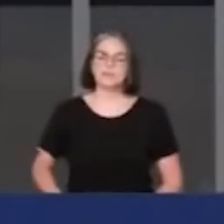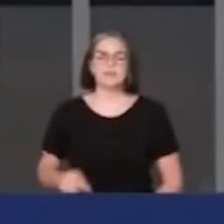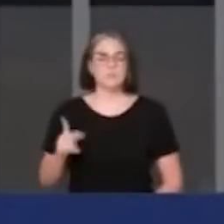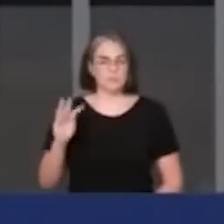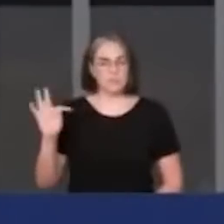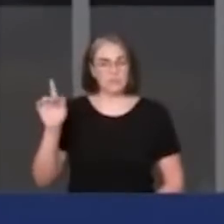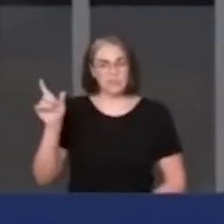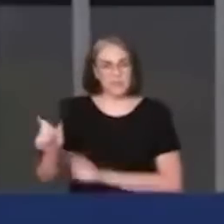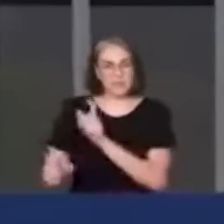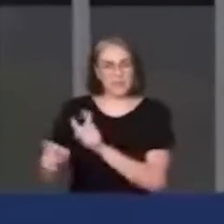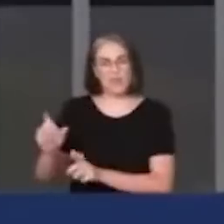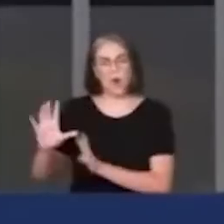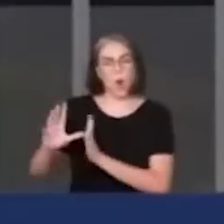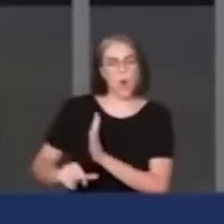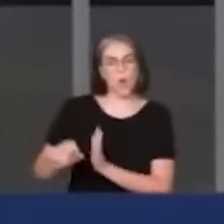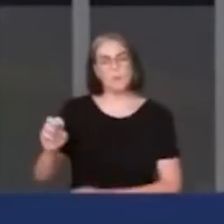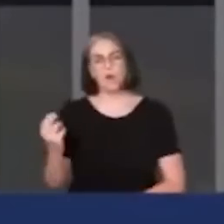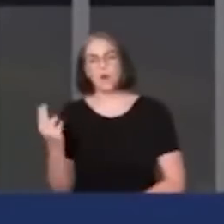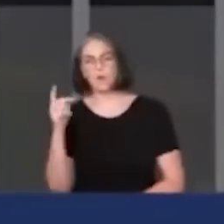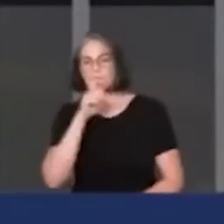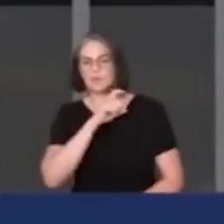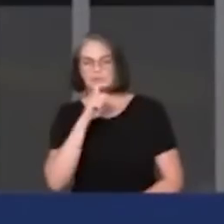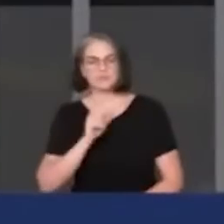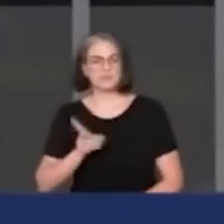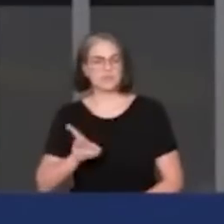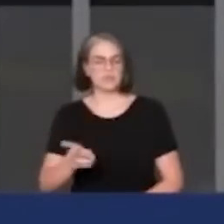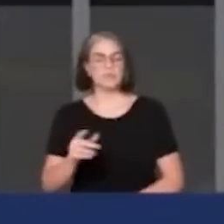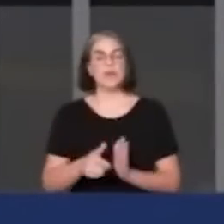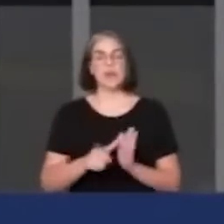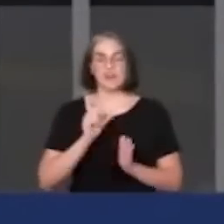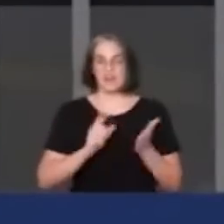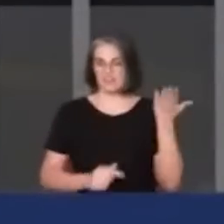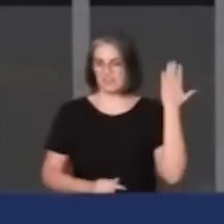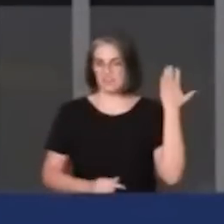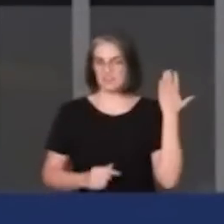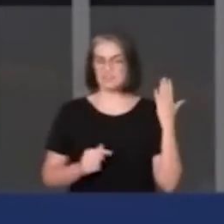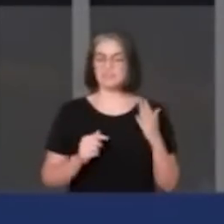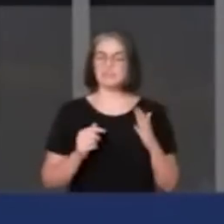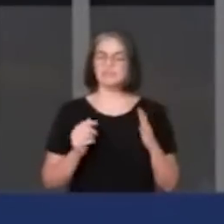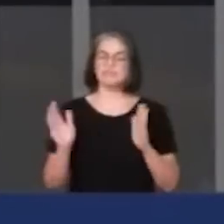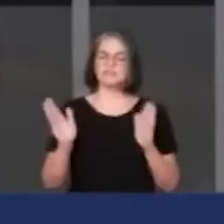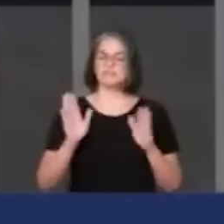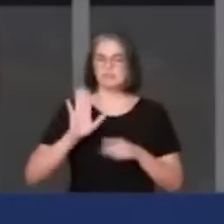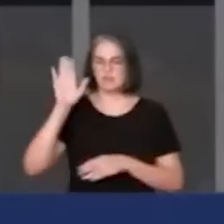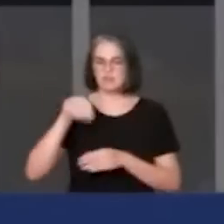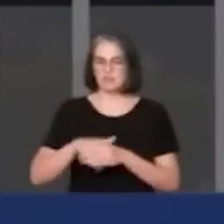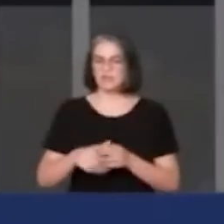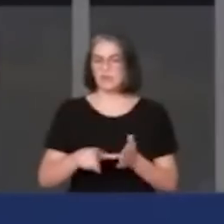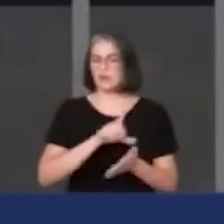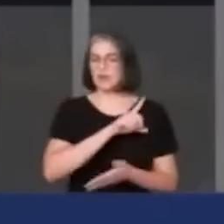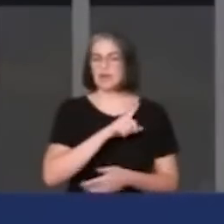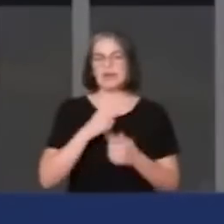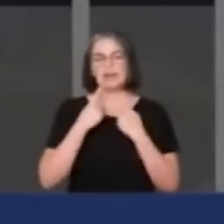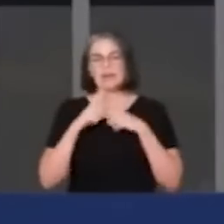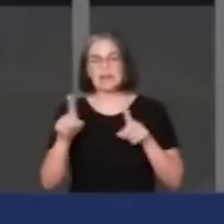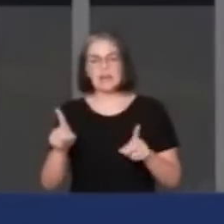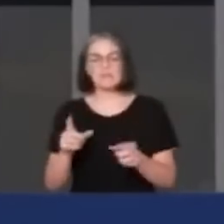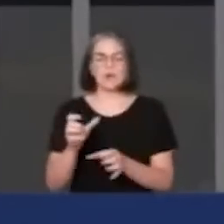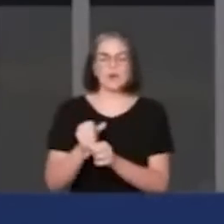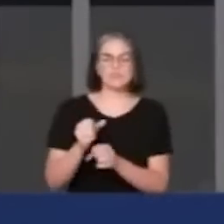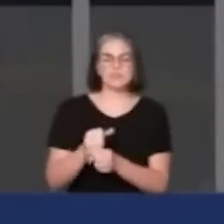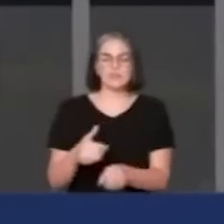mentindo. Antes das eleições a gente viu aqui uma crítica muito forte ao chamado orçamento secreto. As emendas